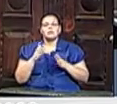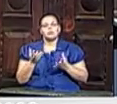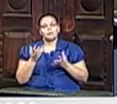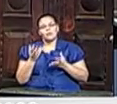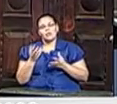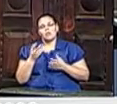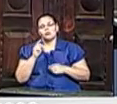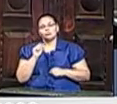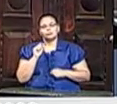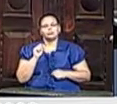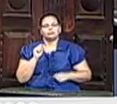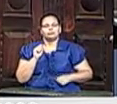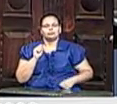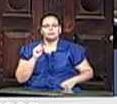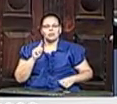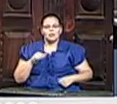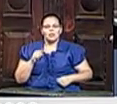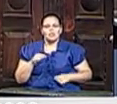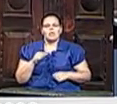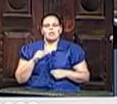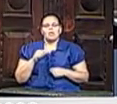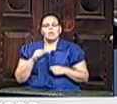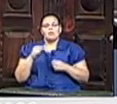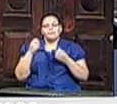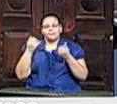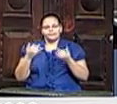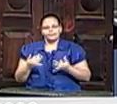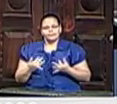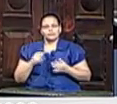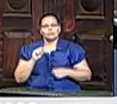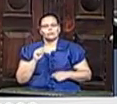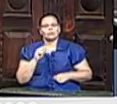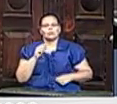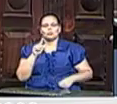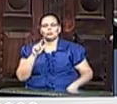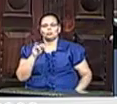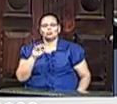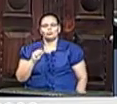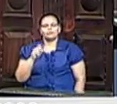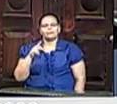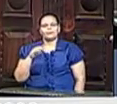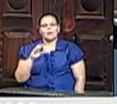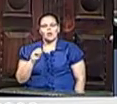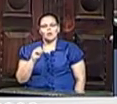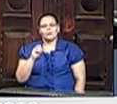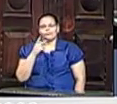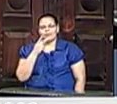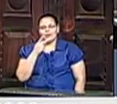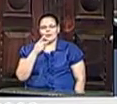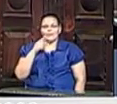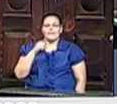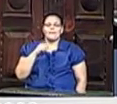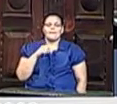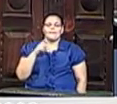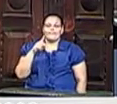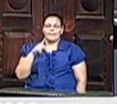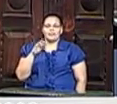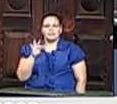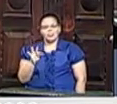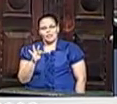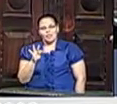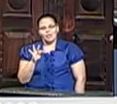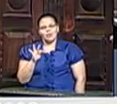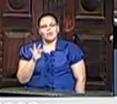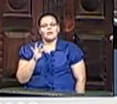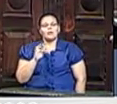apenas pontualmente mencionar, quando o deputado Luiz Paulo faz referência ao meu partido, ao PT, e a outros partidos do campo da esquerda,